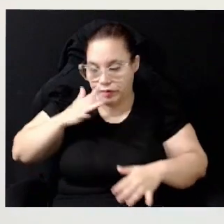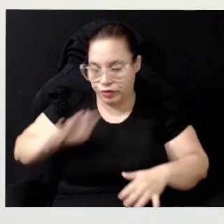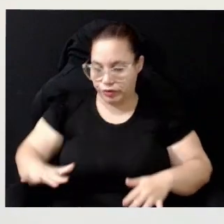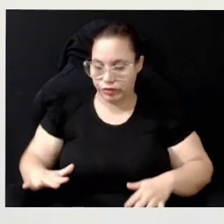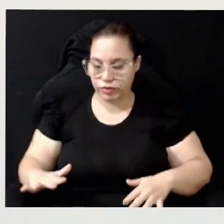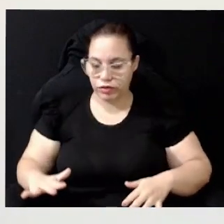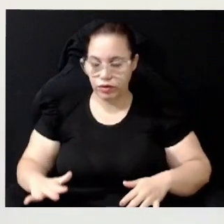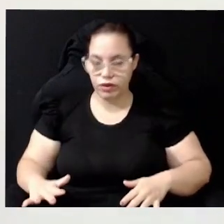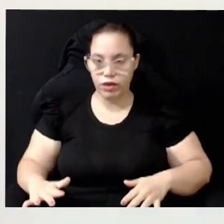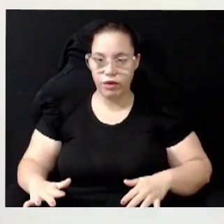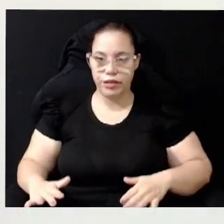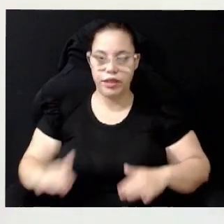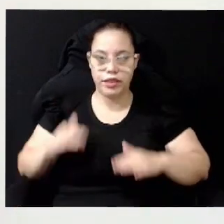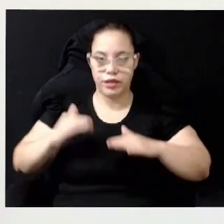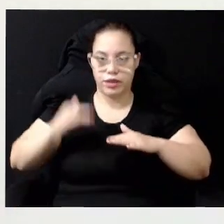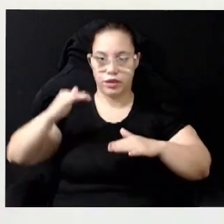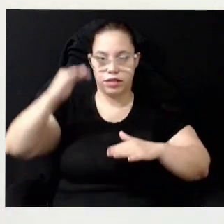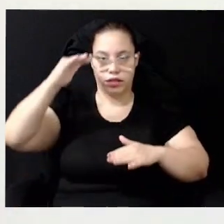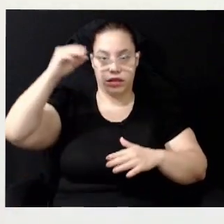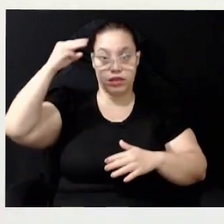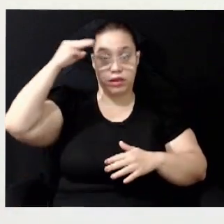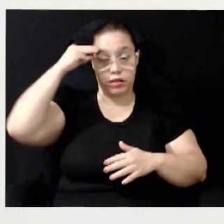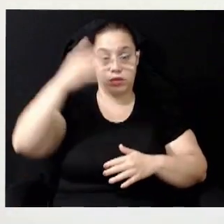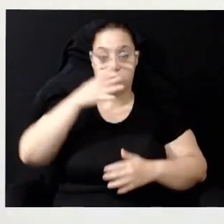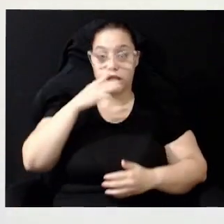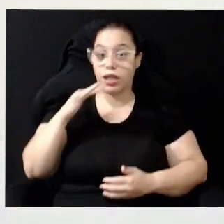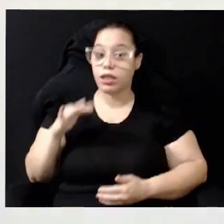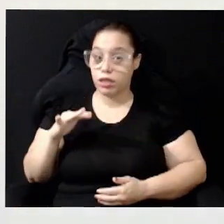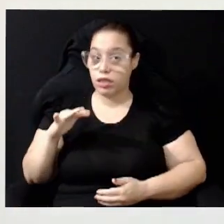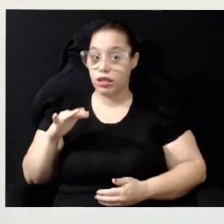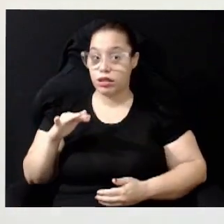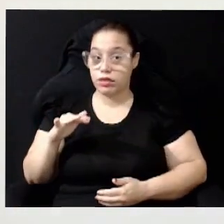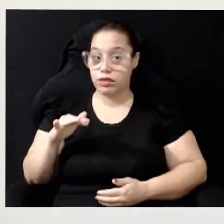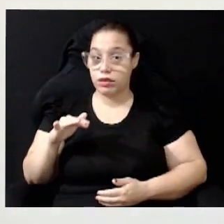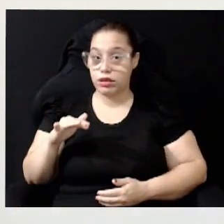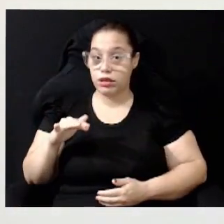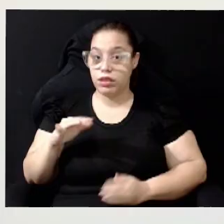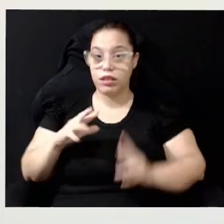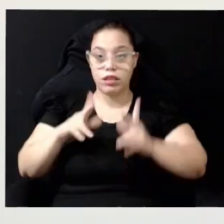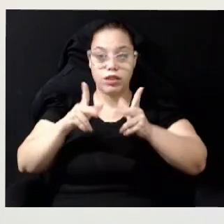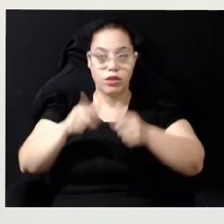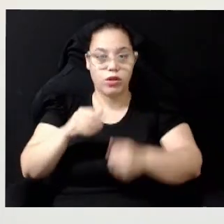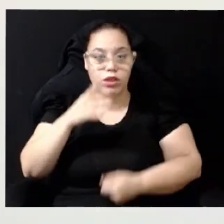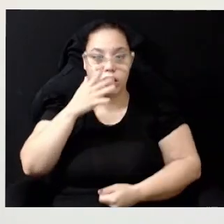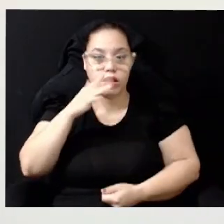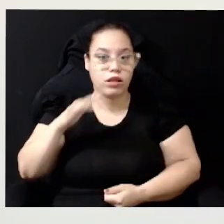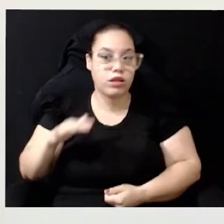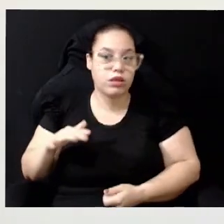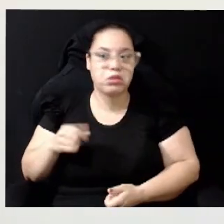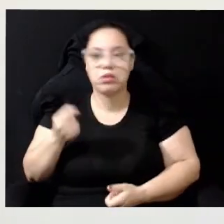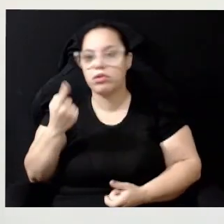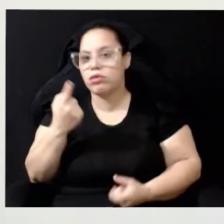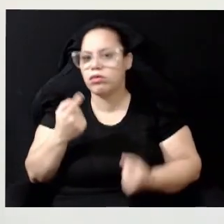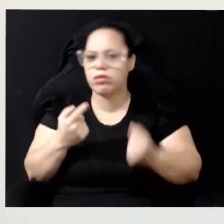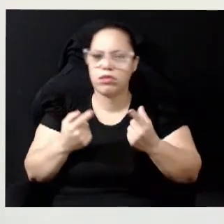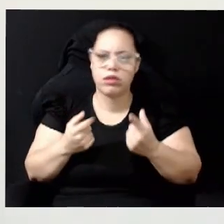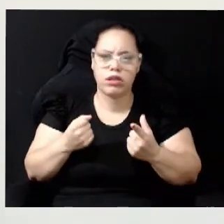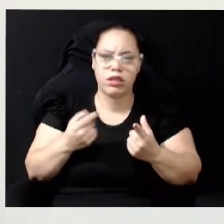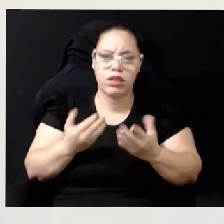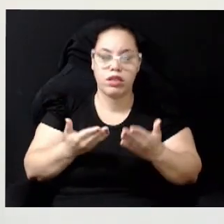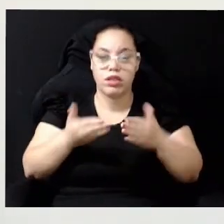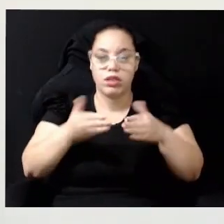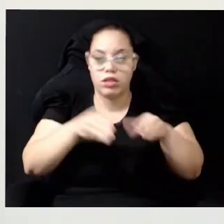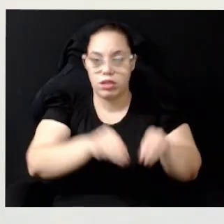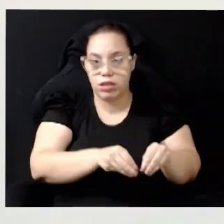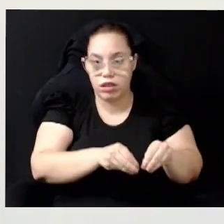do desenvolvimento emocional de uma criança, né? Então, assim, toda criança, de alguma maneira, quando você deixar de dar para ela o que